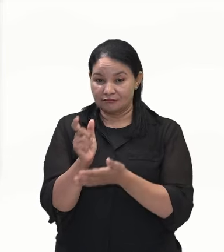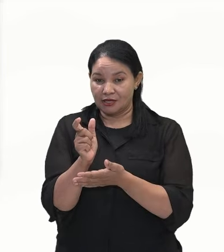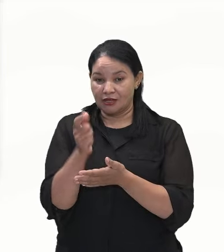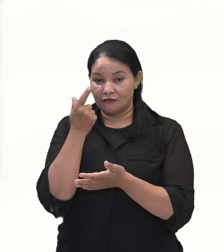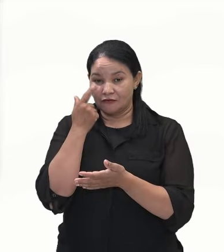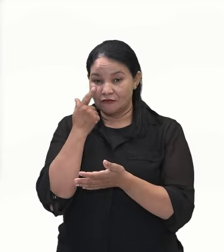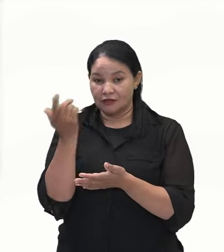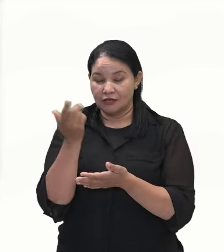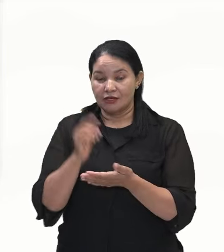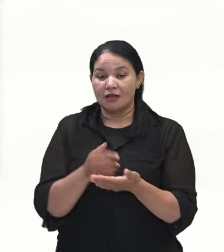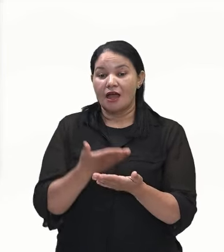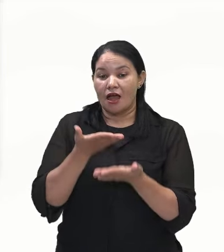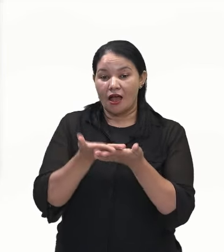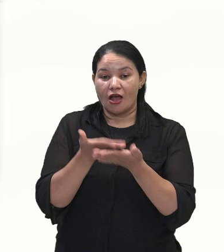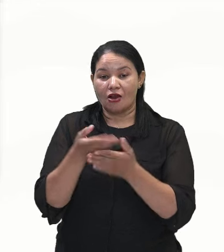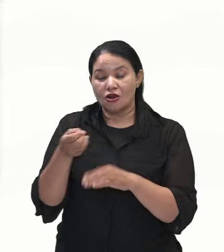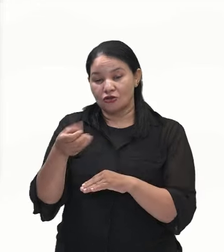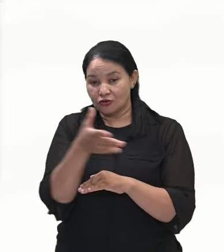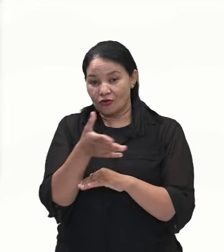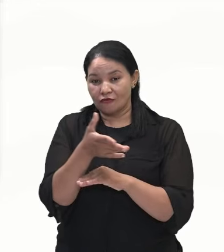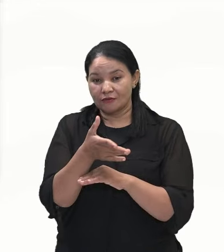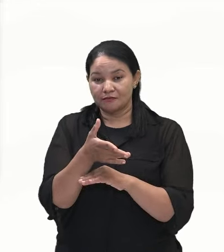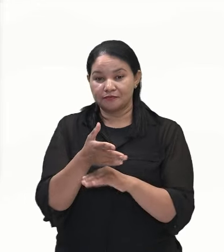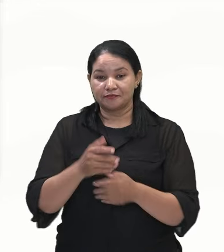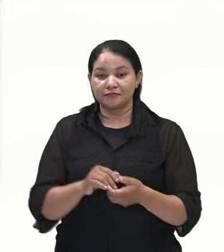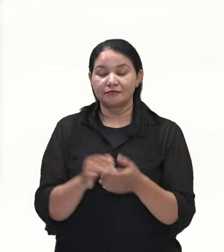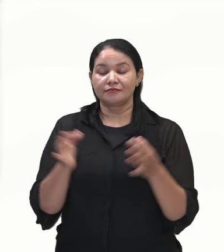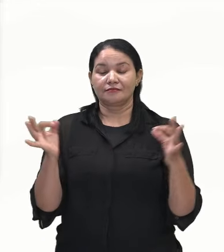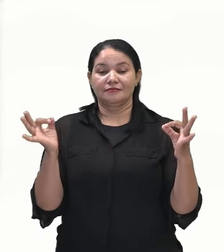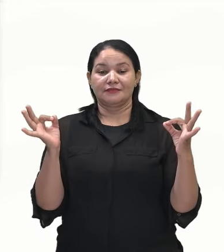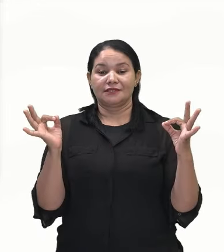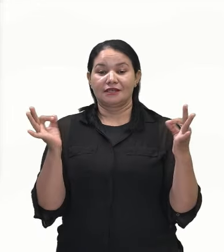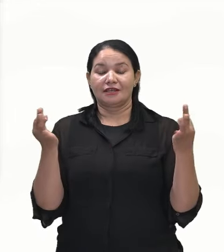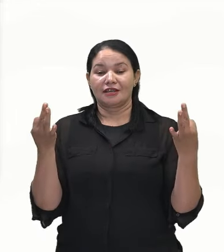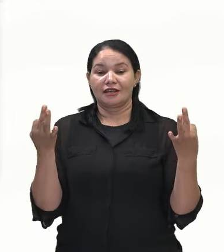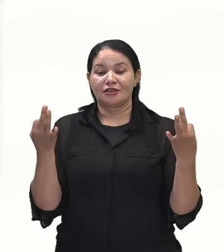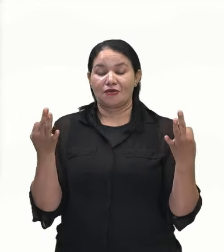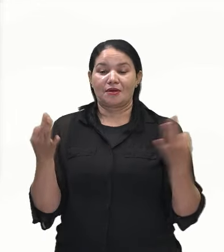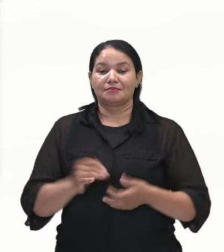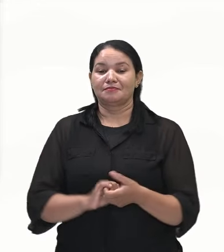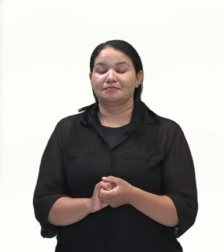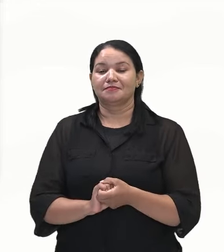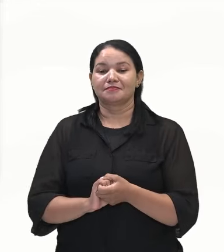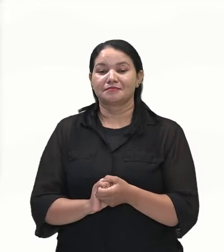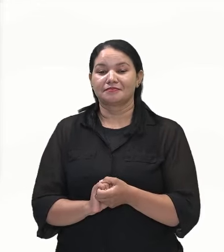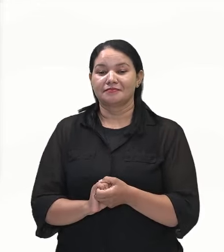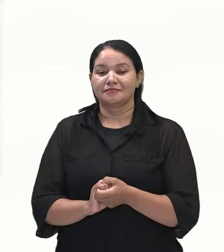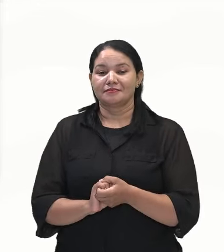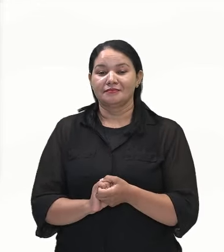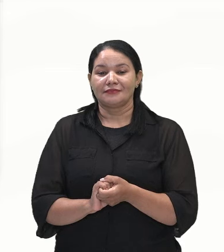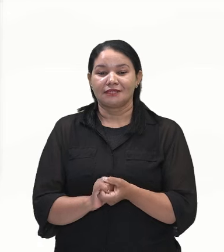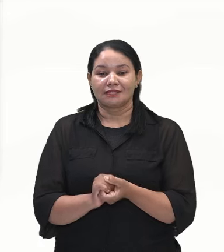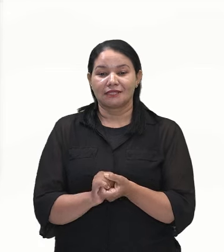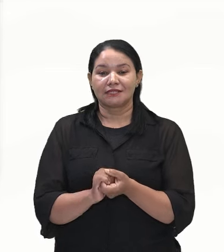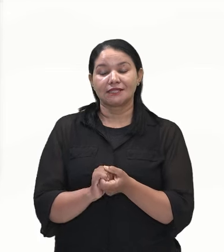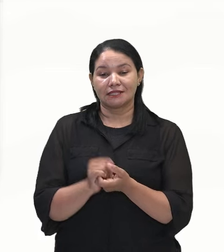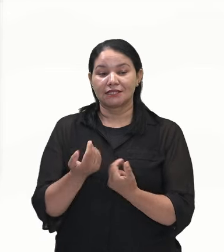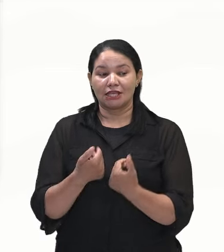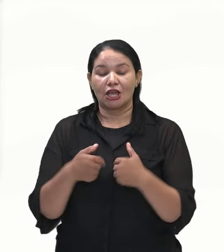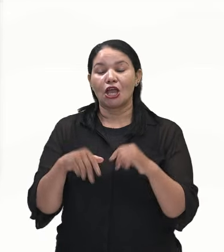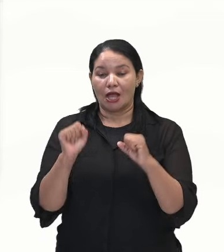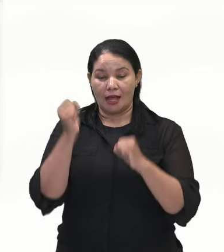aula nova sobre yoga at the gym, na academia? Hey